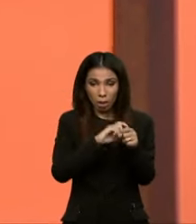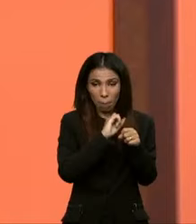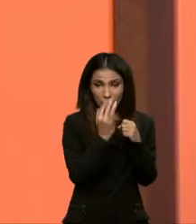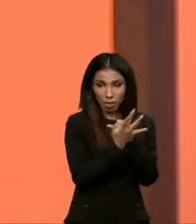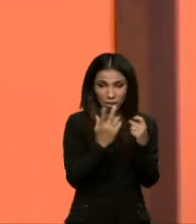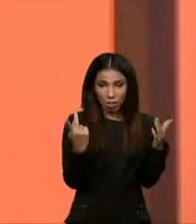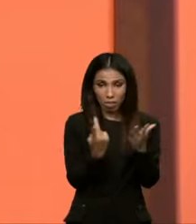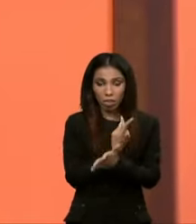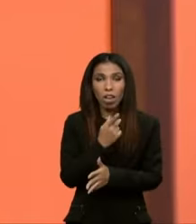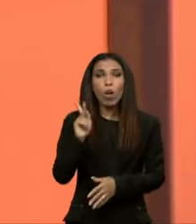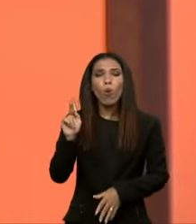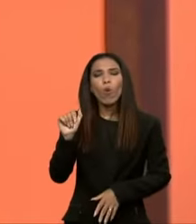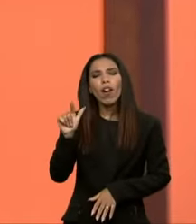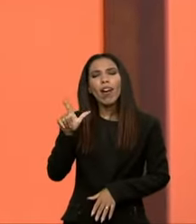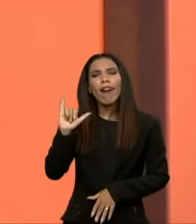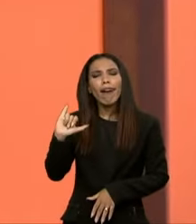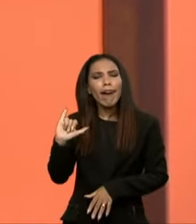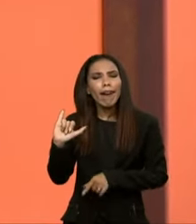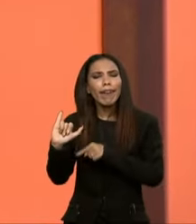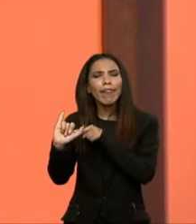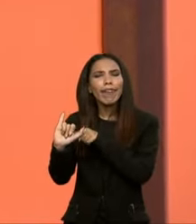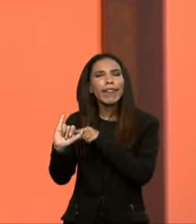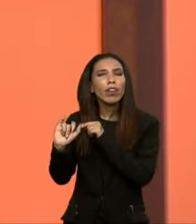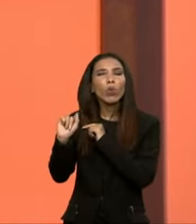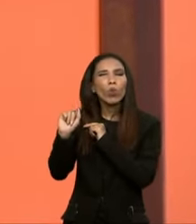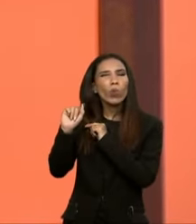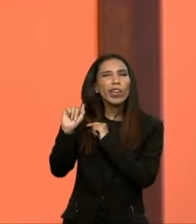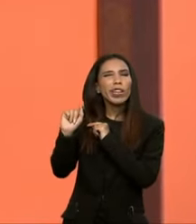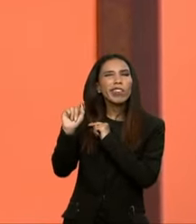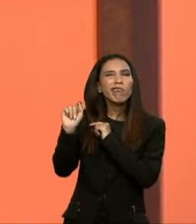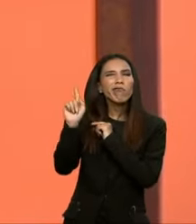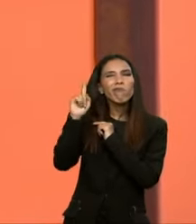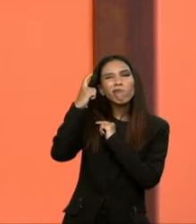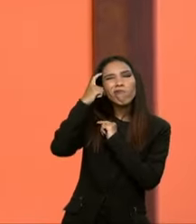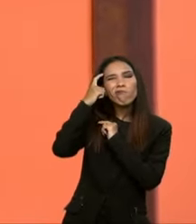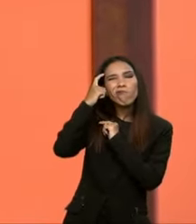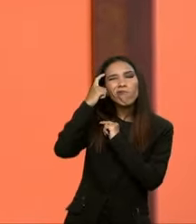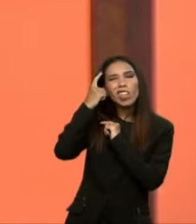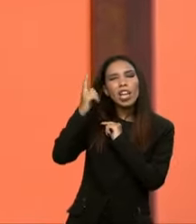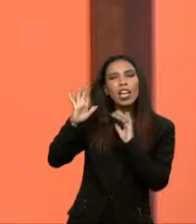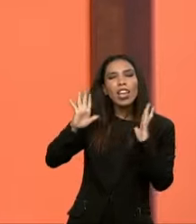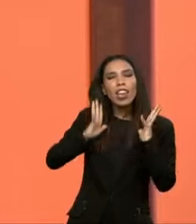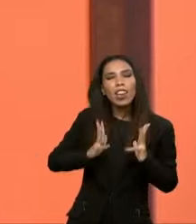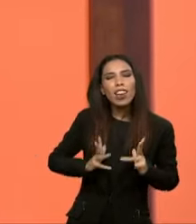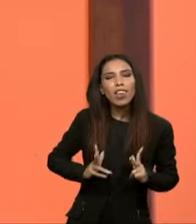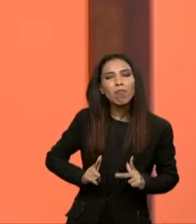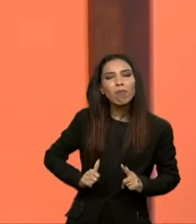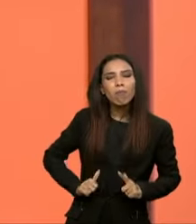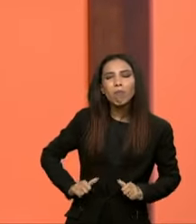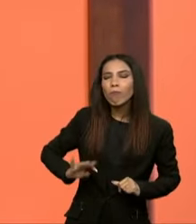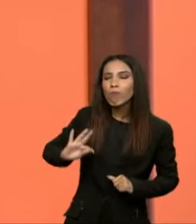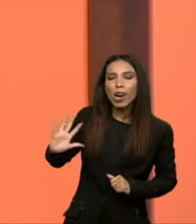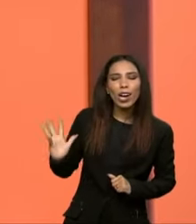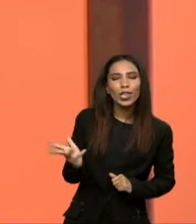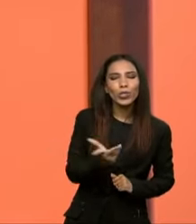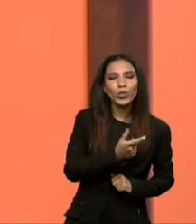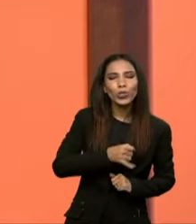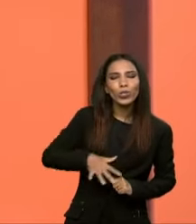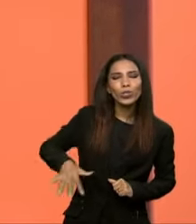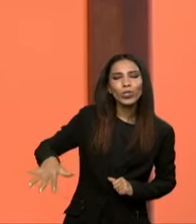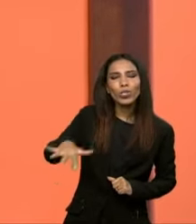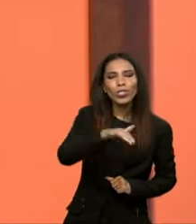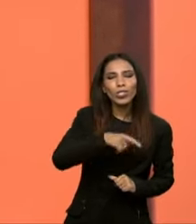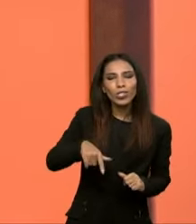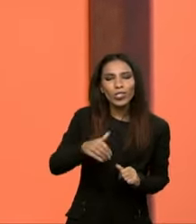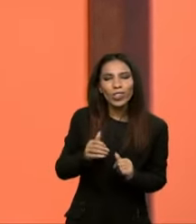quis trazer ela justamente pra desconstruir, tirar, limpar tudo pra gente poder começar com uma nova face. E